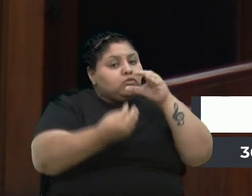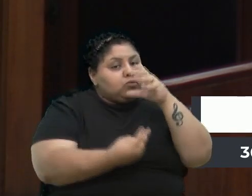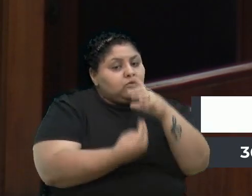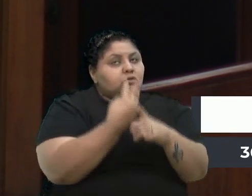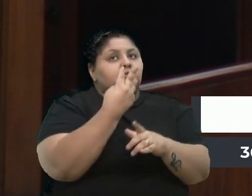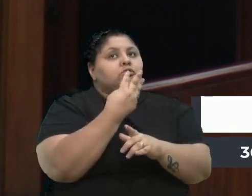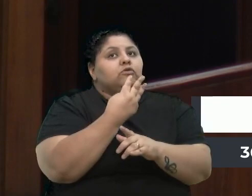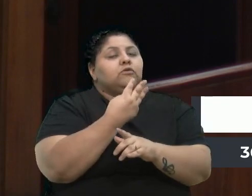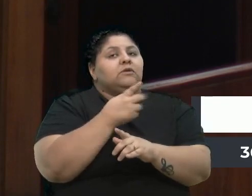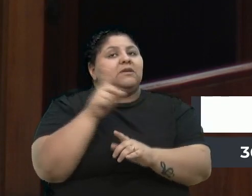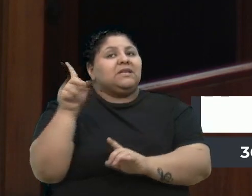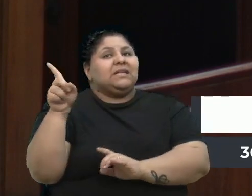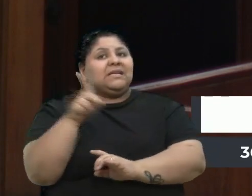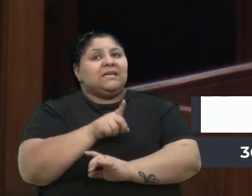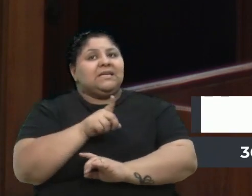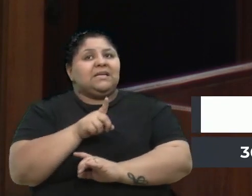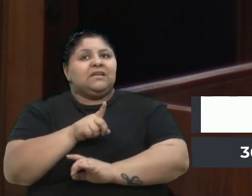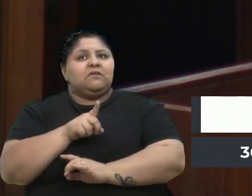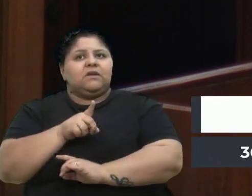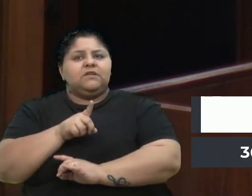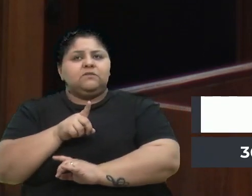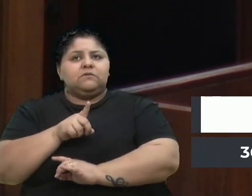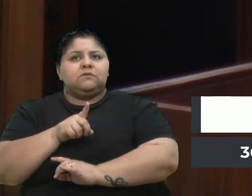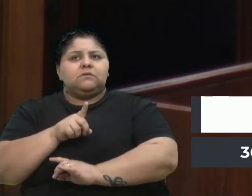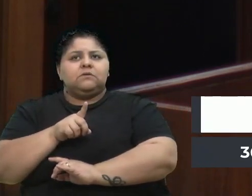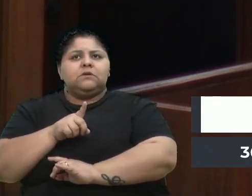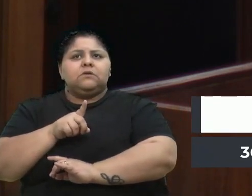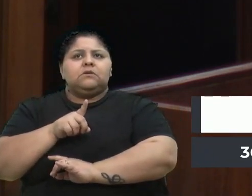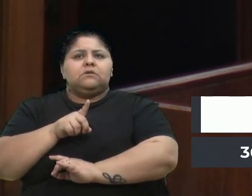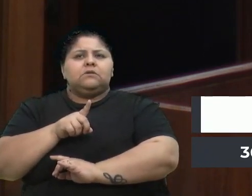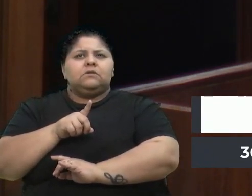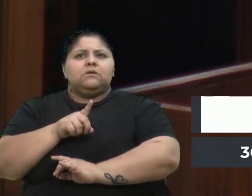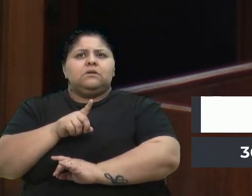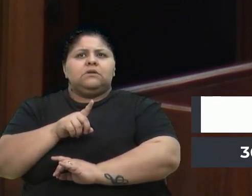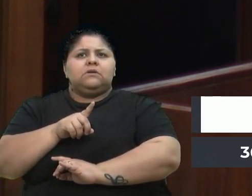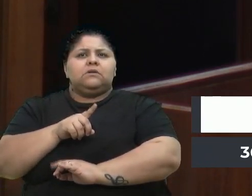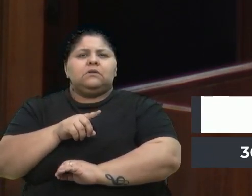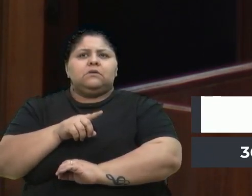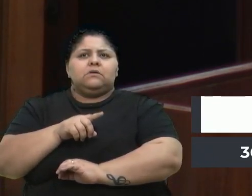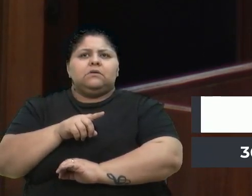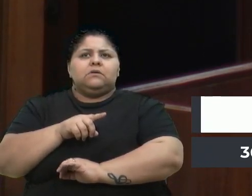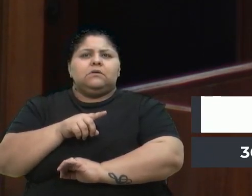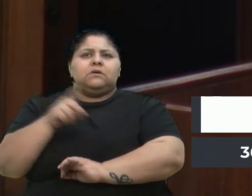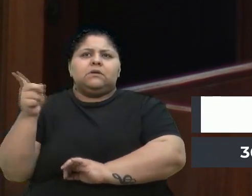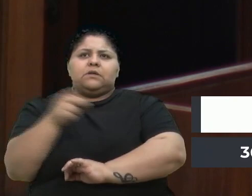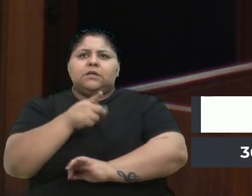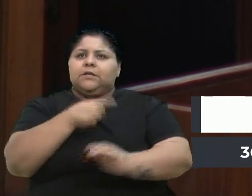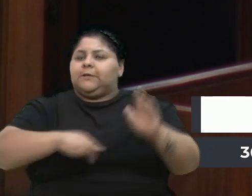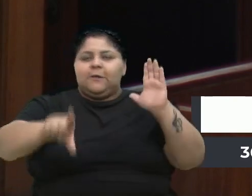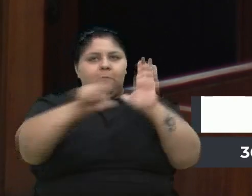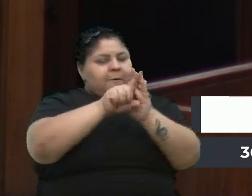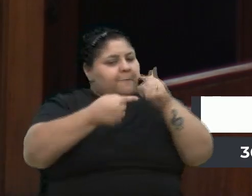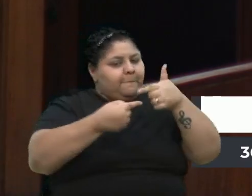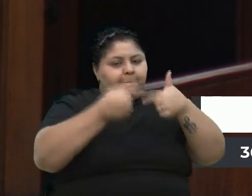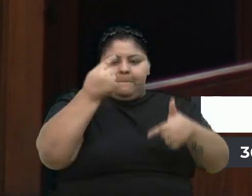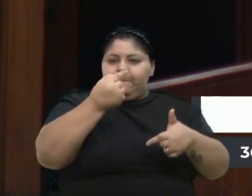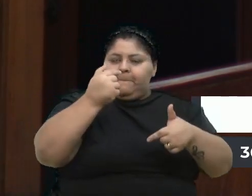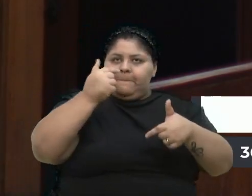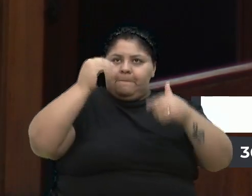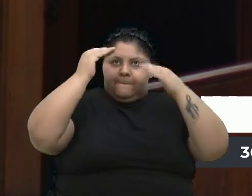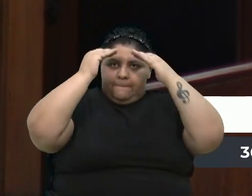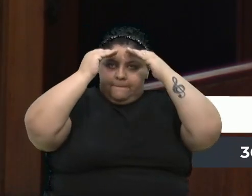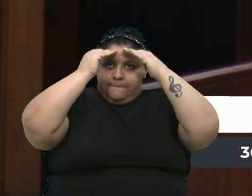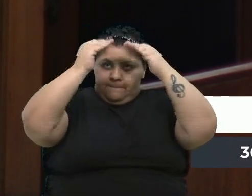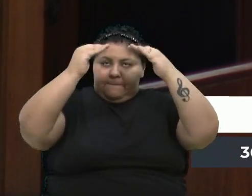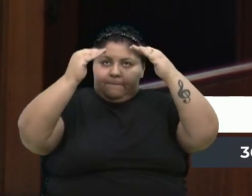é absolutamente leonino, ilegal e imoral, passível, portanto, de responsabilidade civil